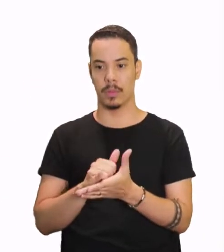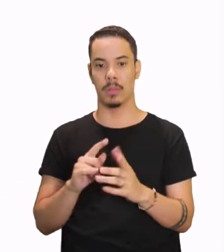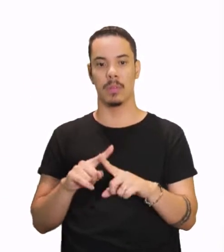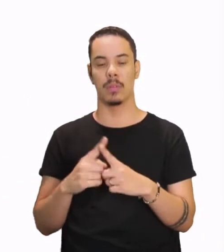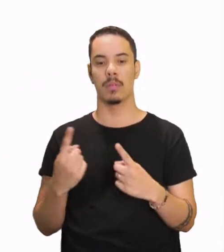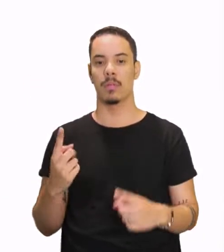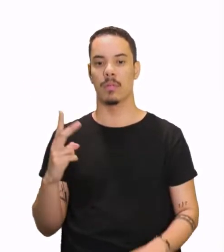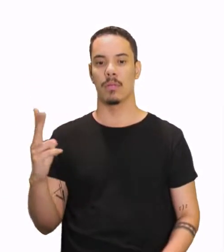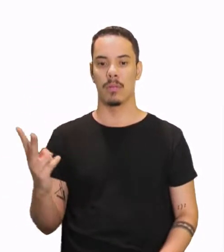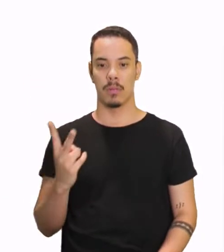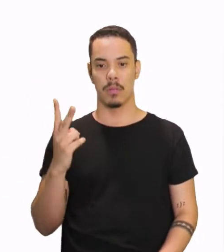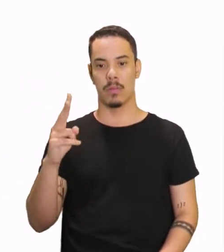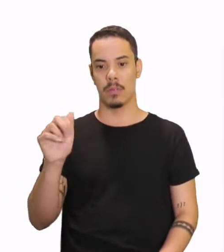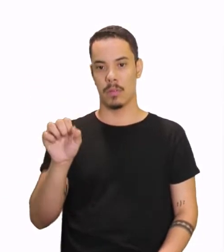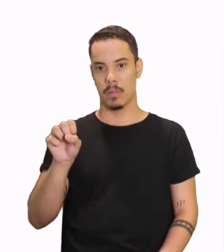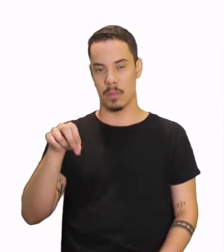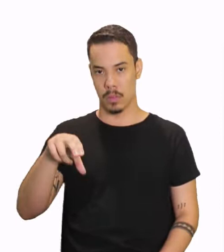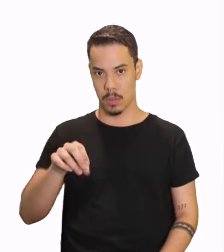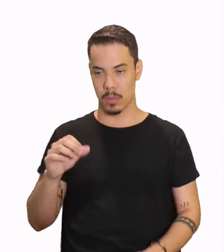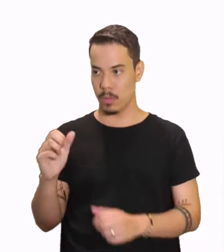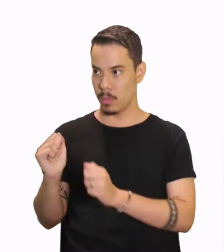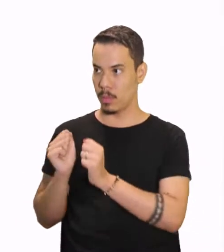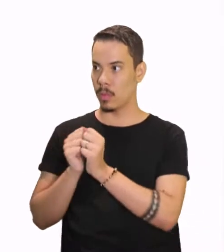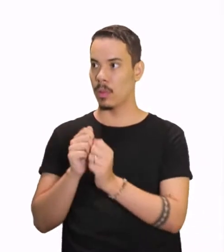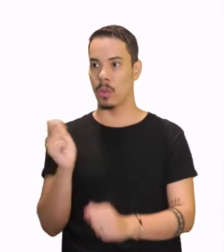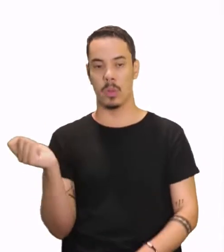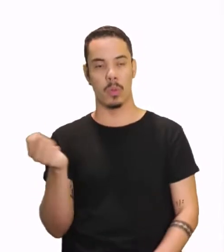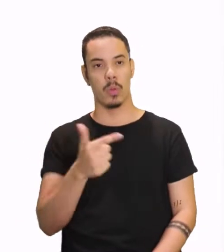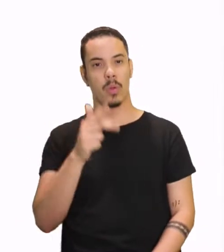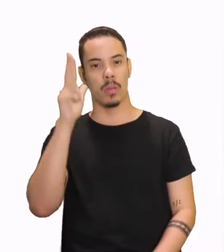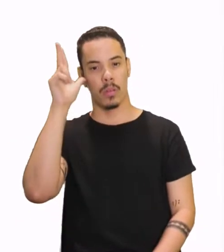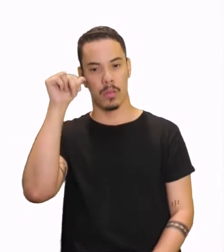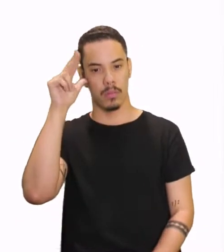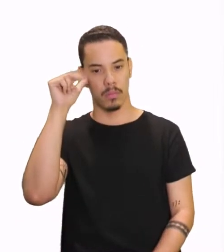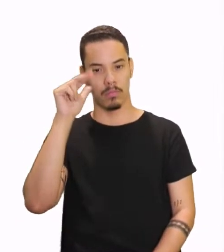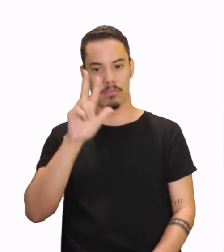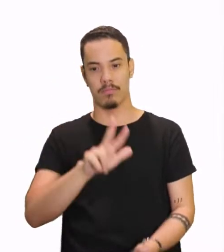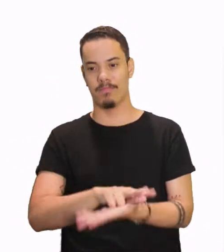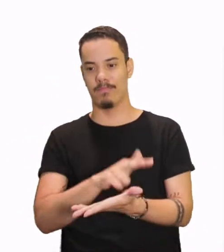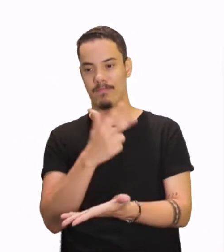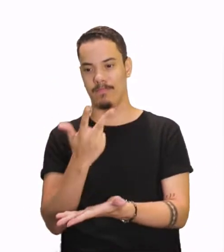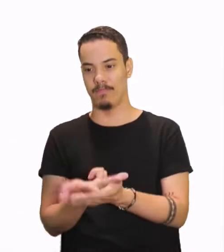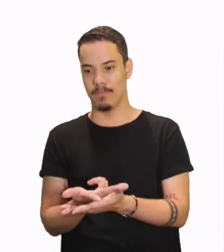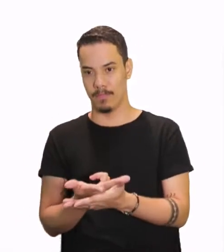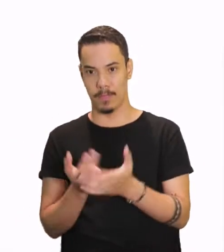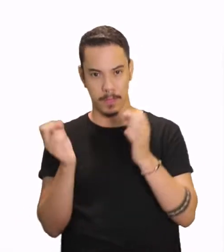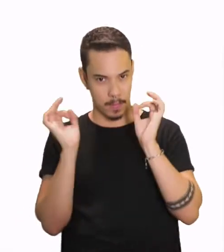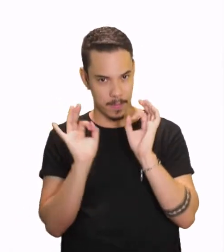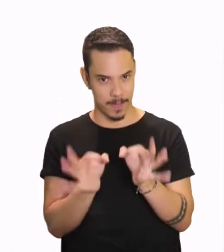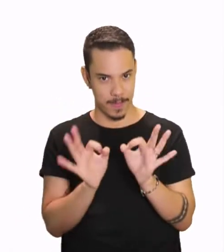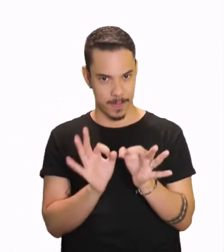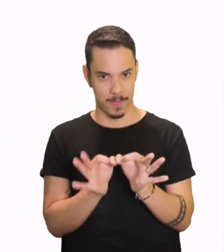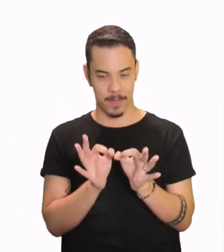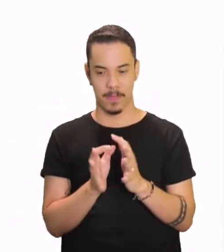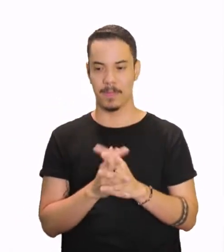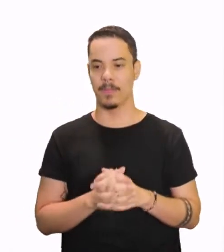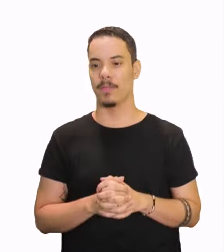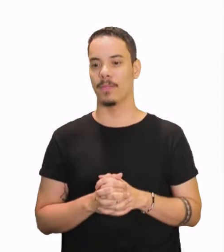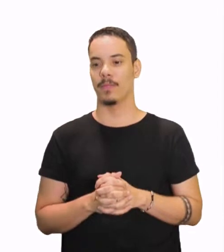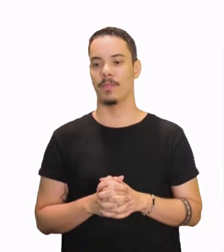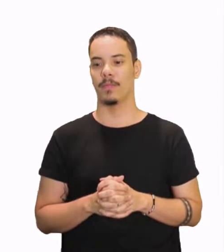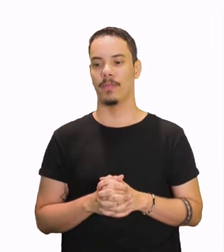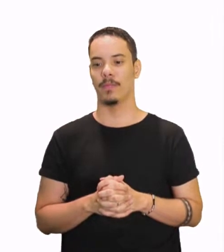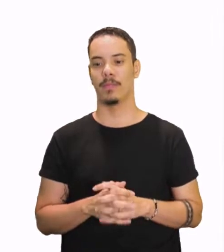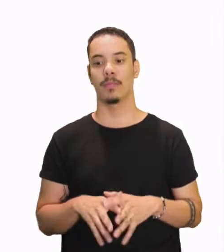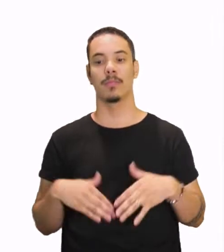vale um asno que me carregue que um cavalo que me derrube. Beleza! Muito